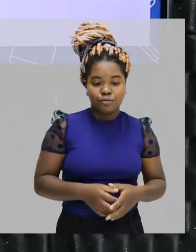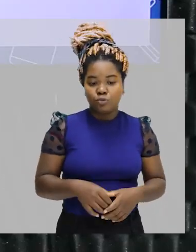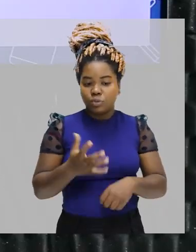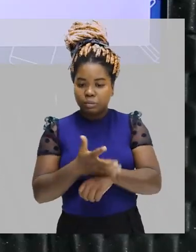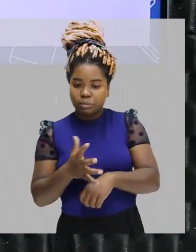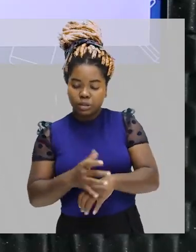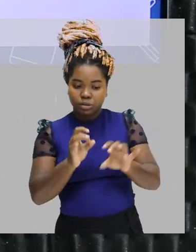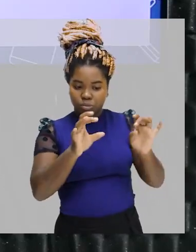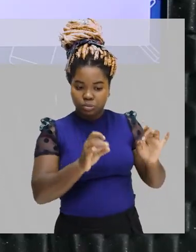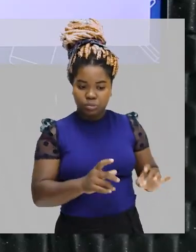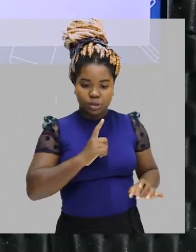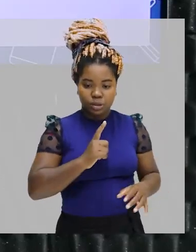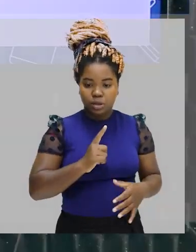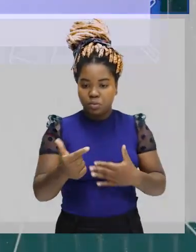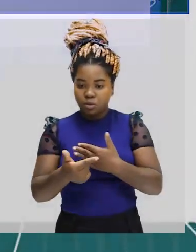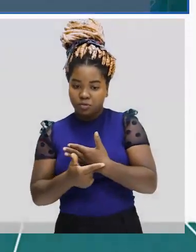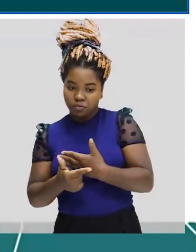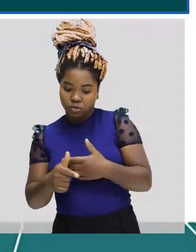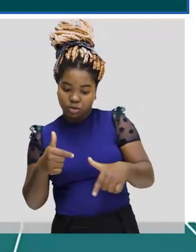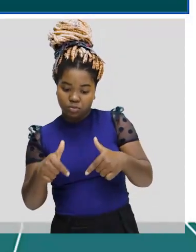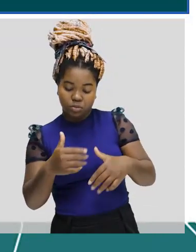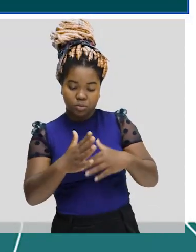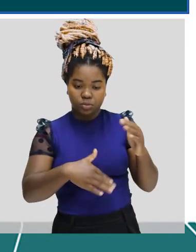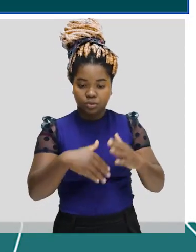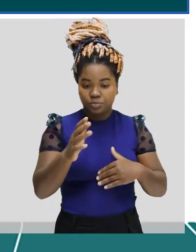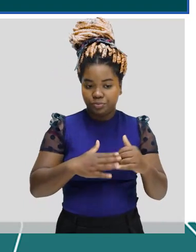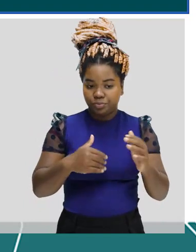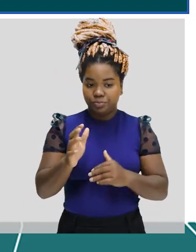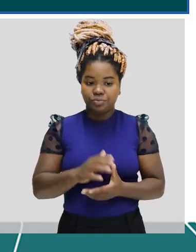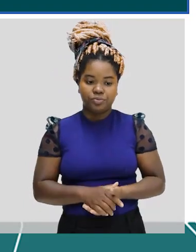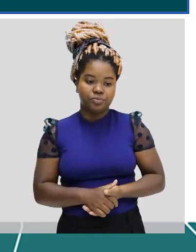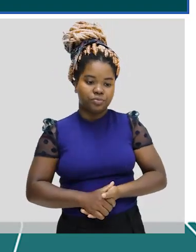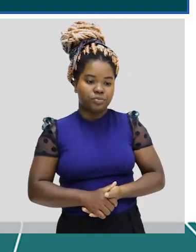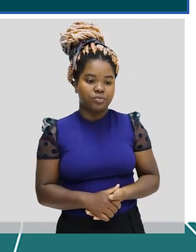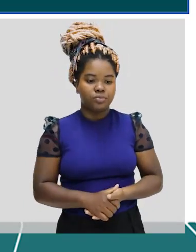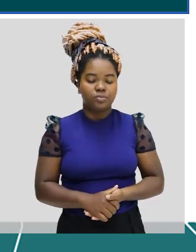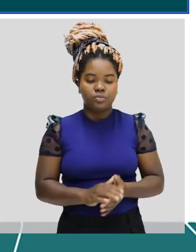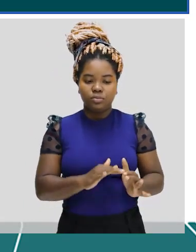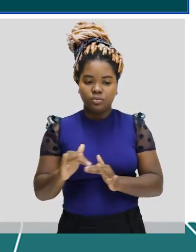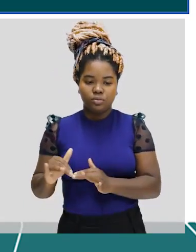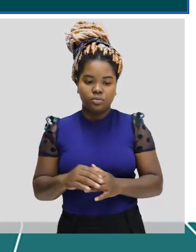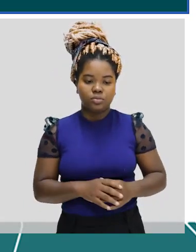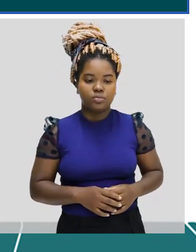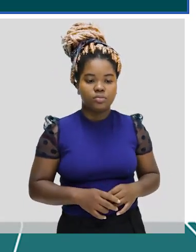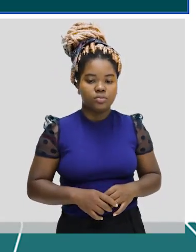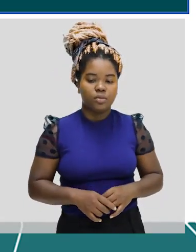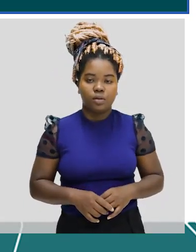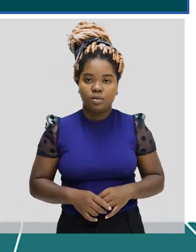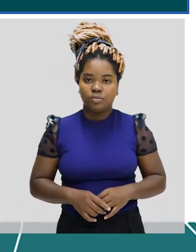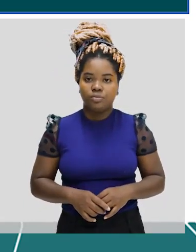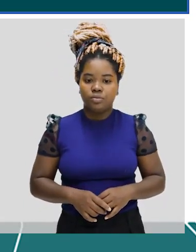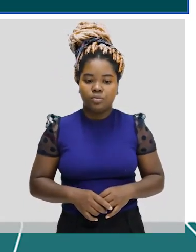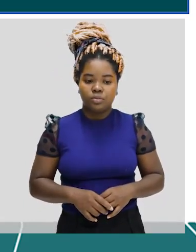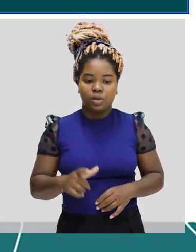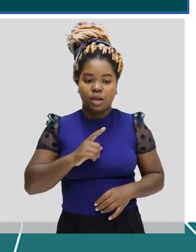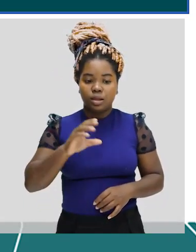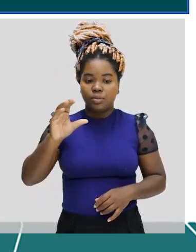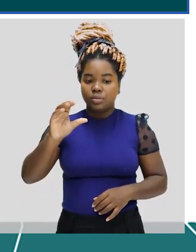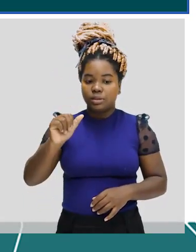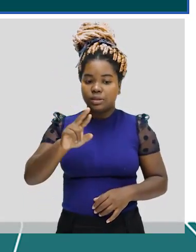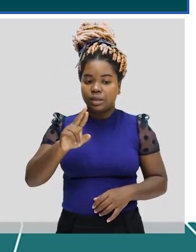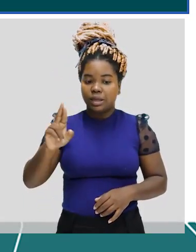função, ok? Para desempenhar essa profissão. Career já é mais abrangente, é a carreira.